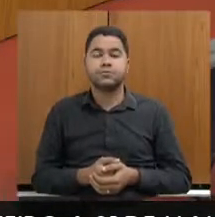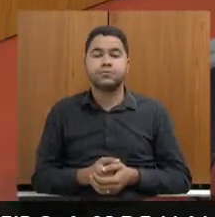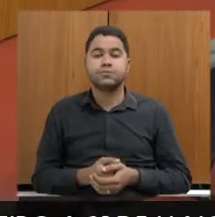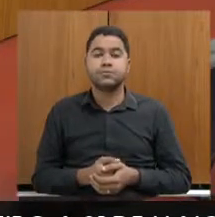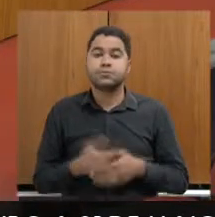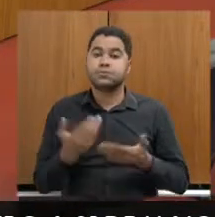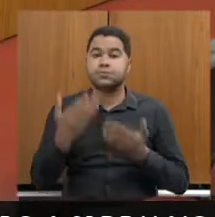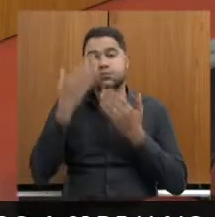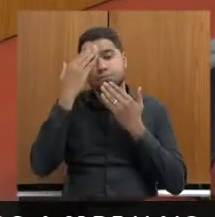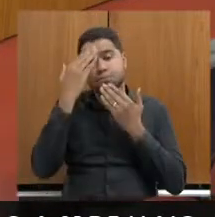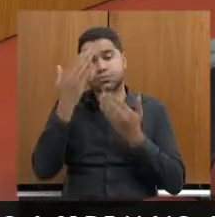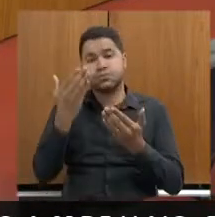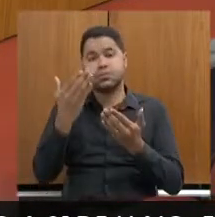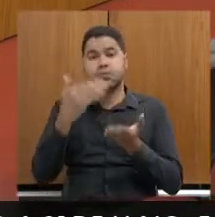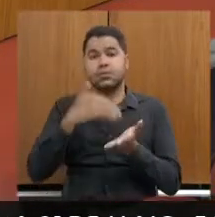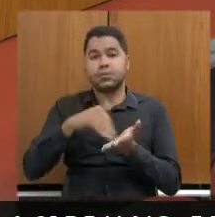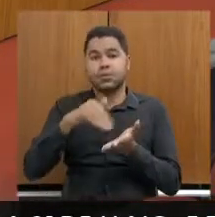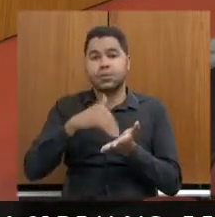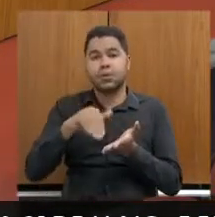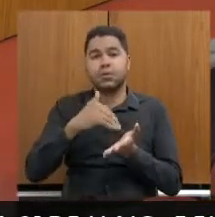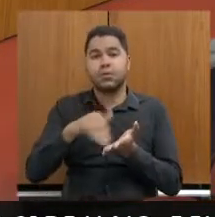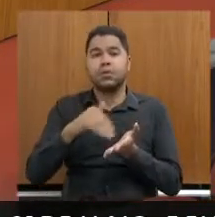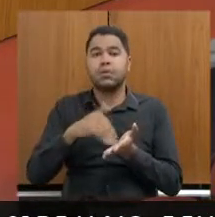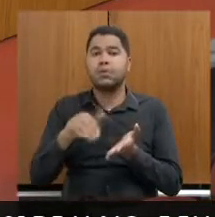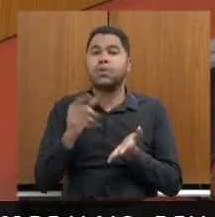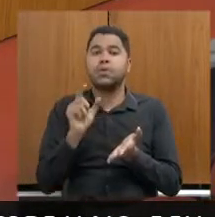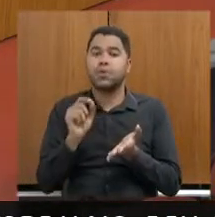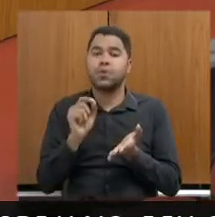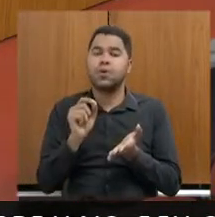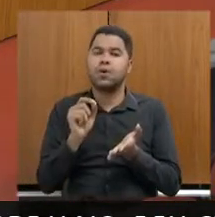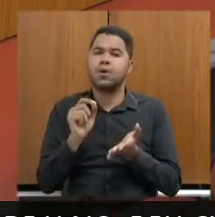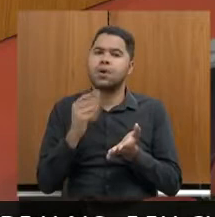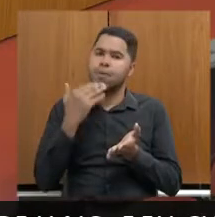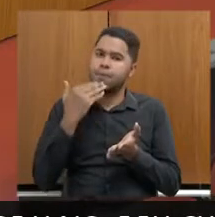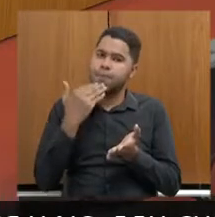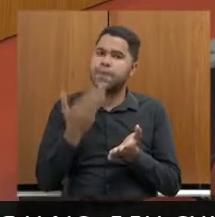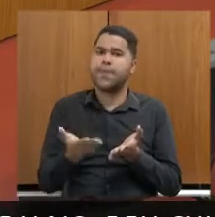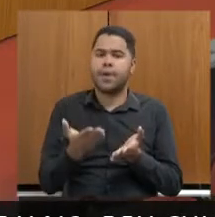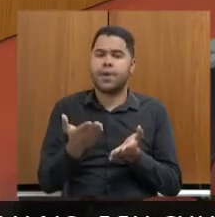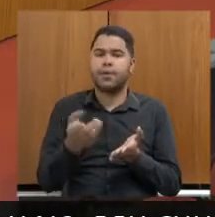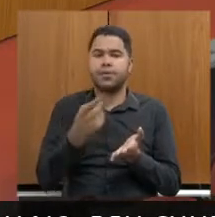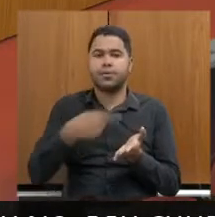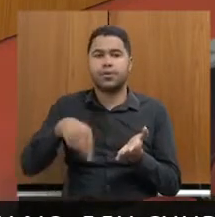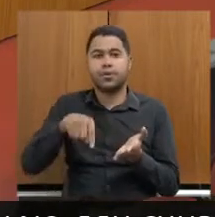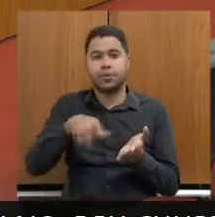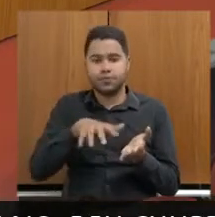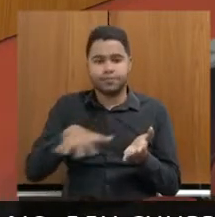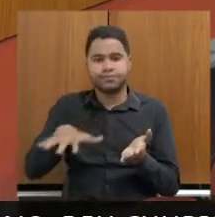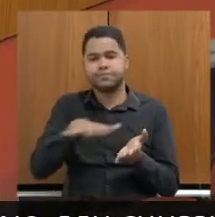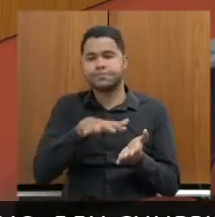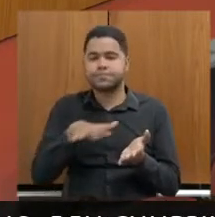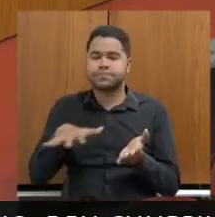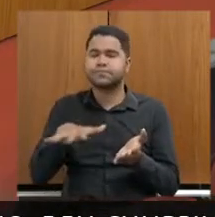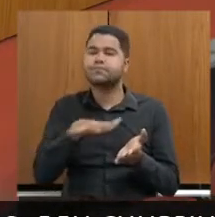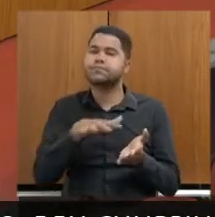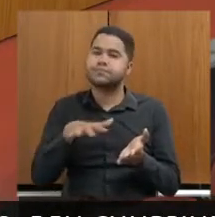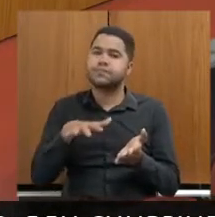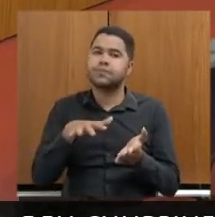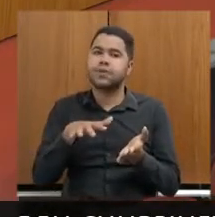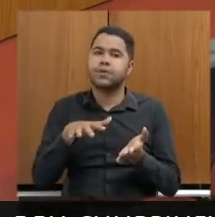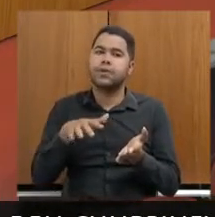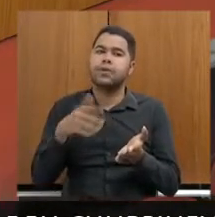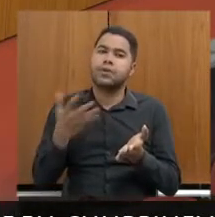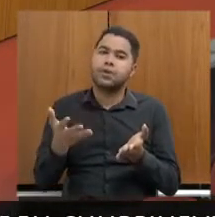é um agradecimento medo da secretaria de terça essa reivindicação da nossa região está é